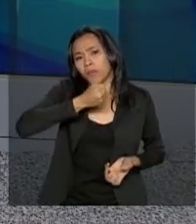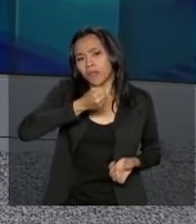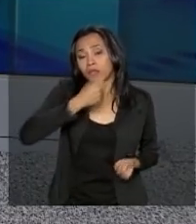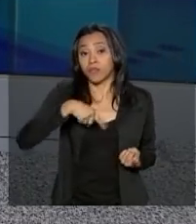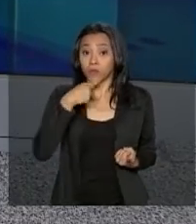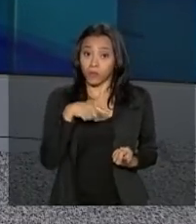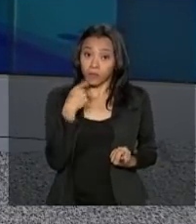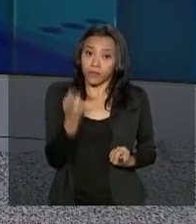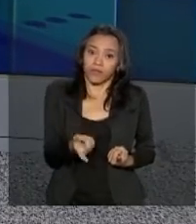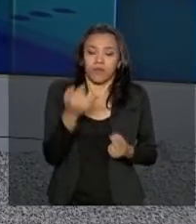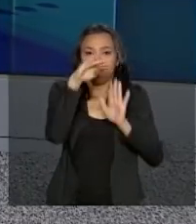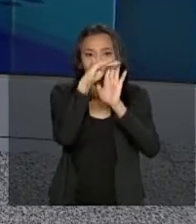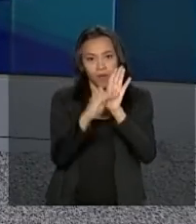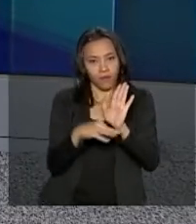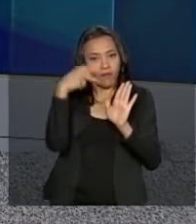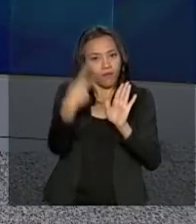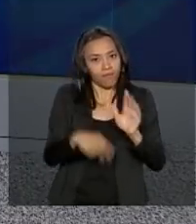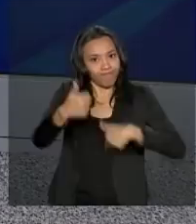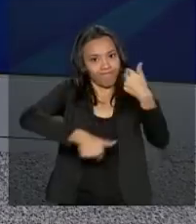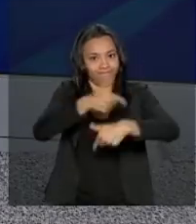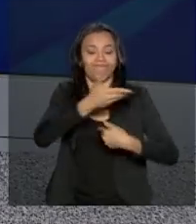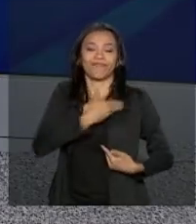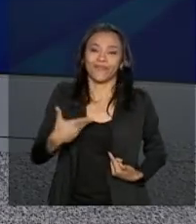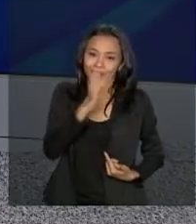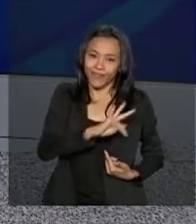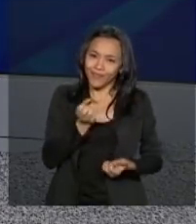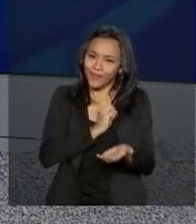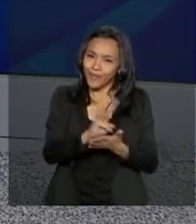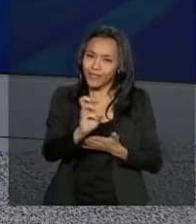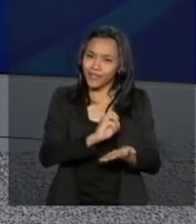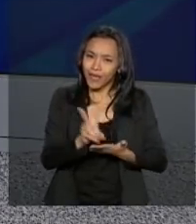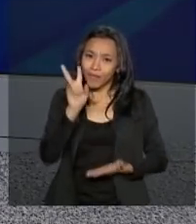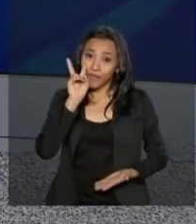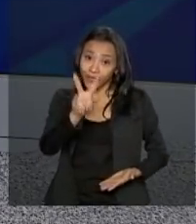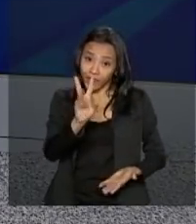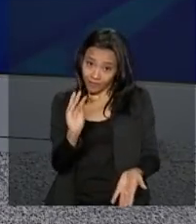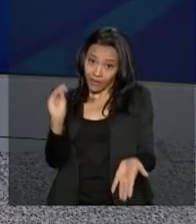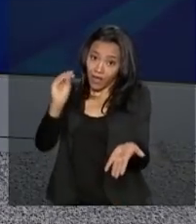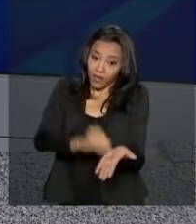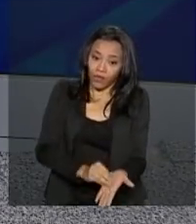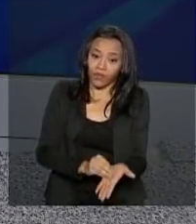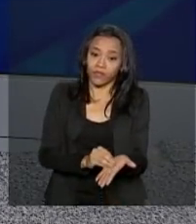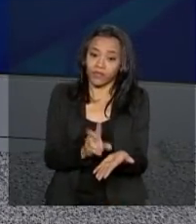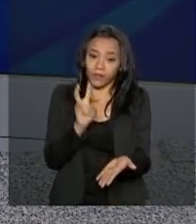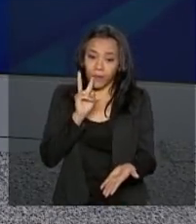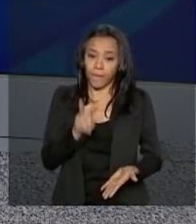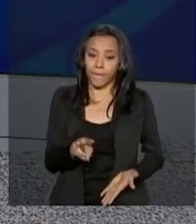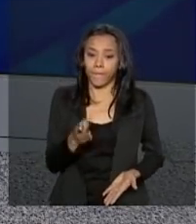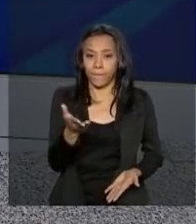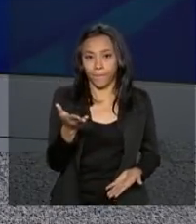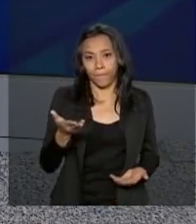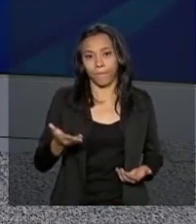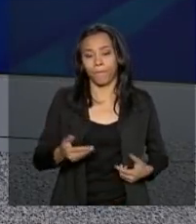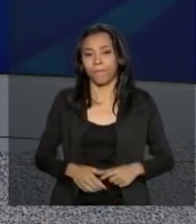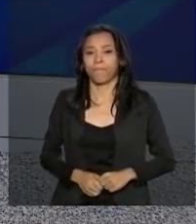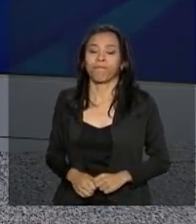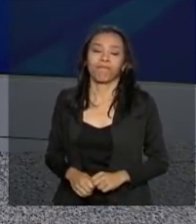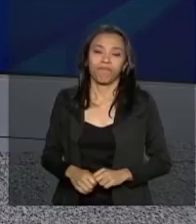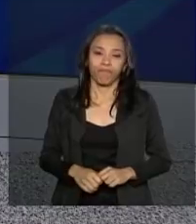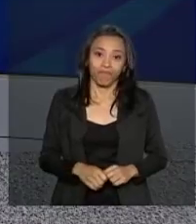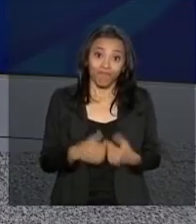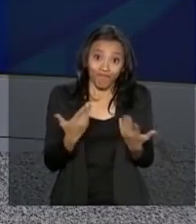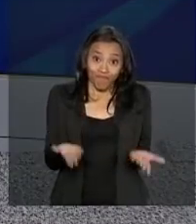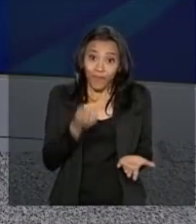dúvidas sobre programas e ações do Governo Federal para o nosso WhatsApp. Anote aí, 61-998-67-8787.